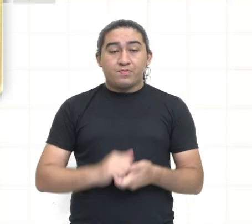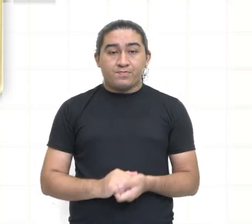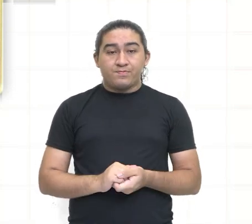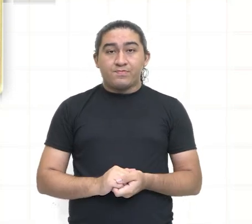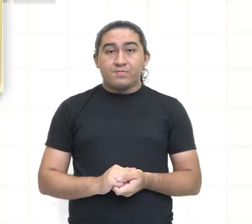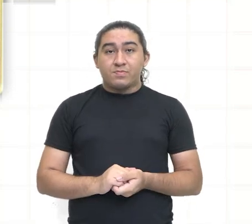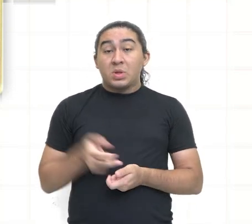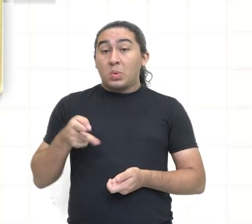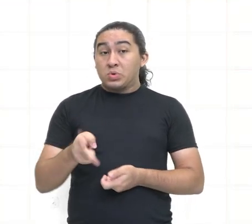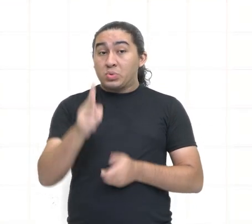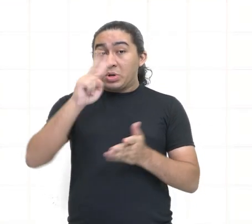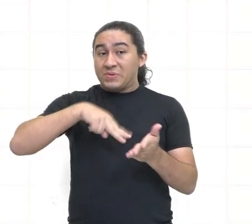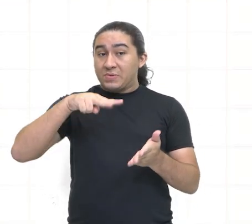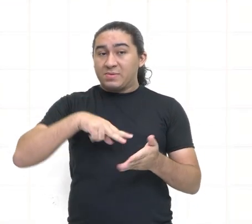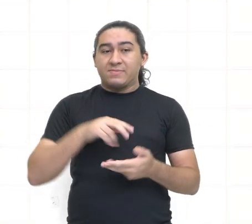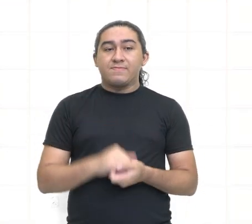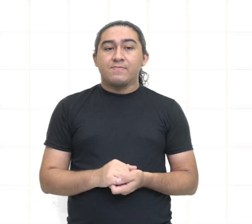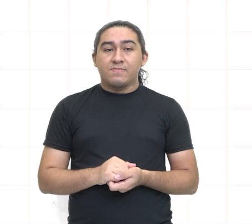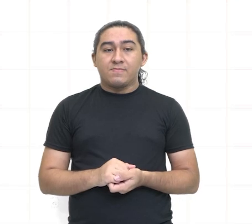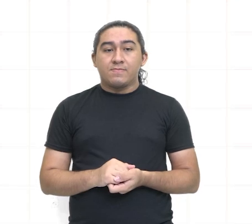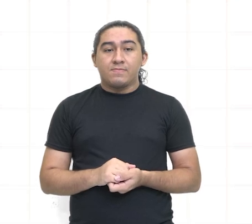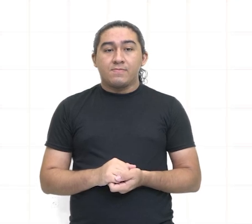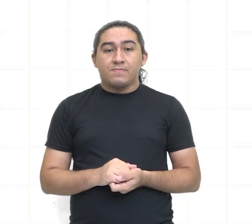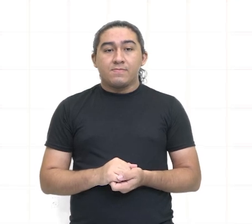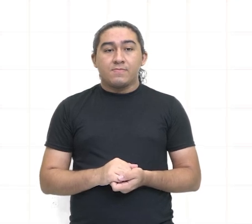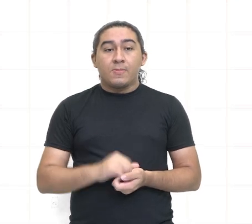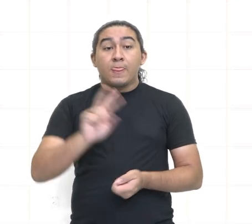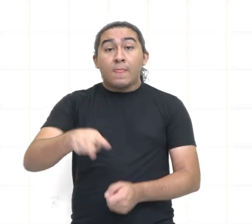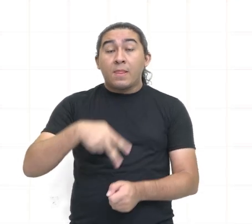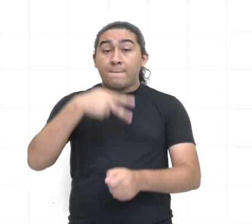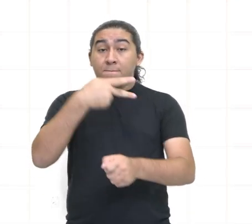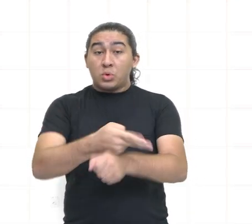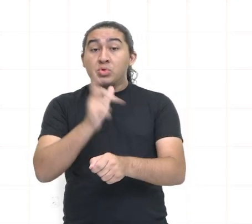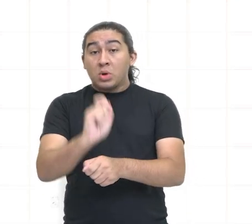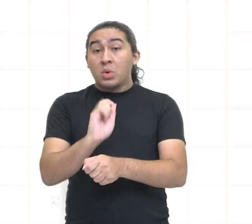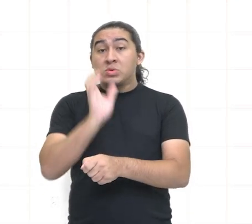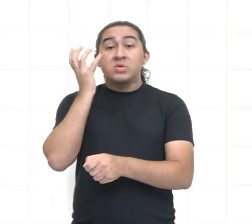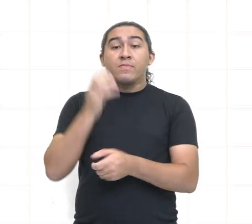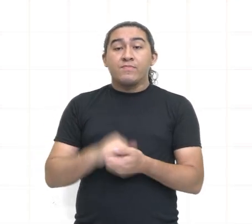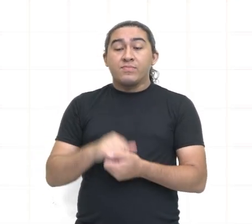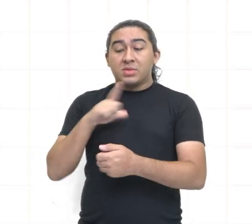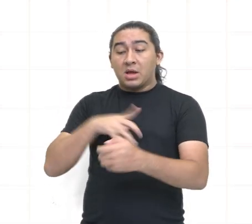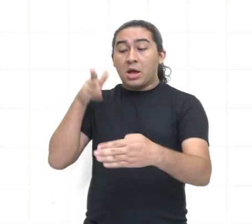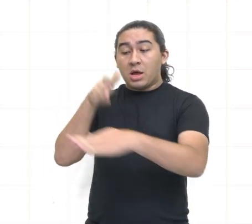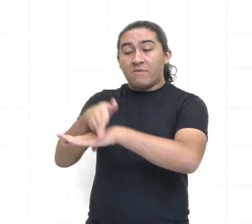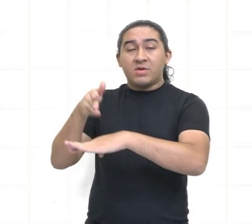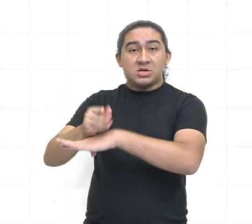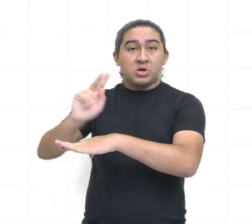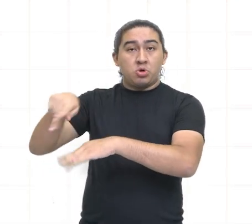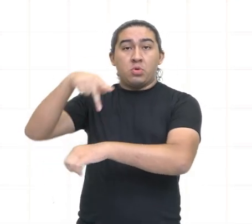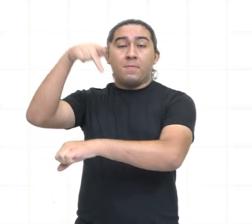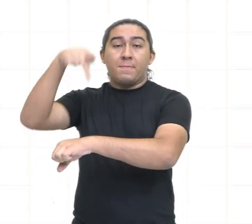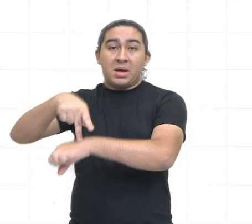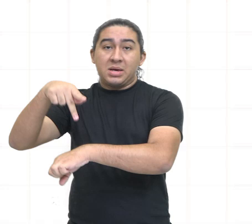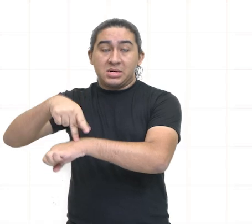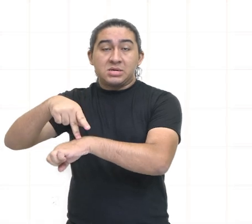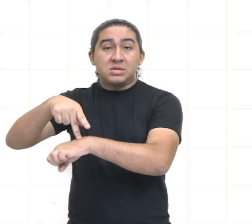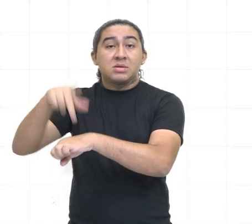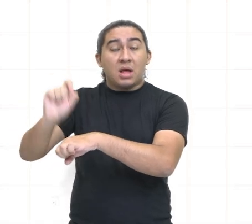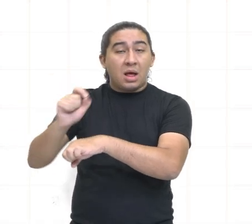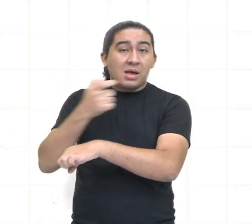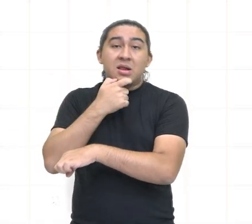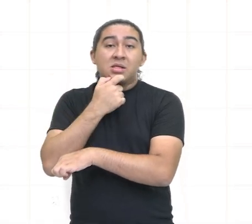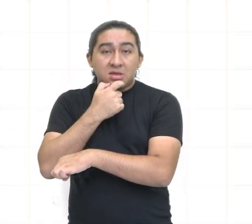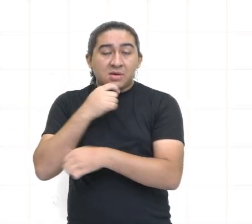Vamos adiante com o texto, vamos lá. O próximo passo foi invadir a Inglaterra, que após